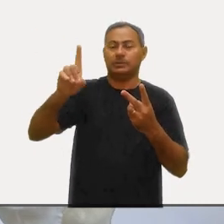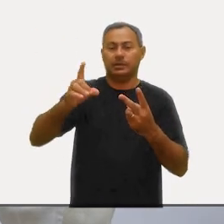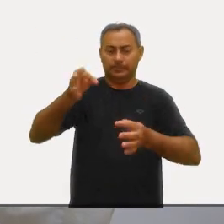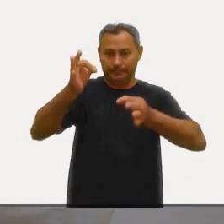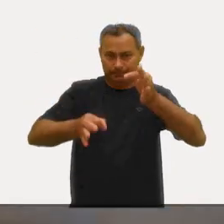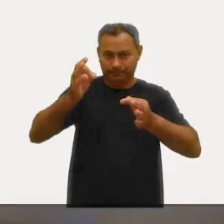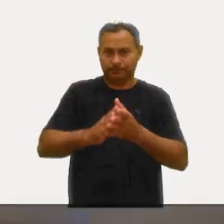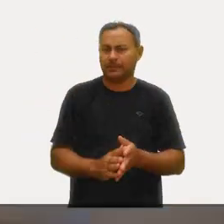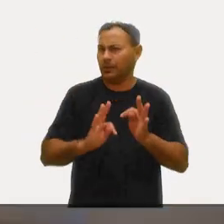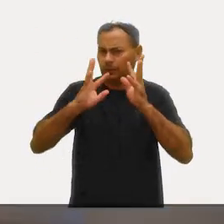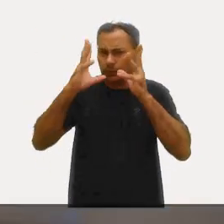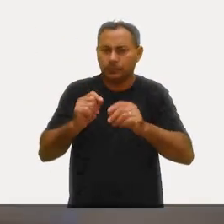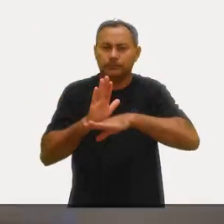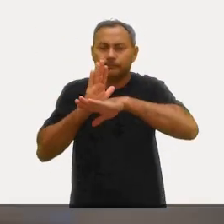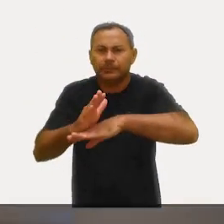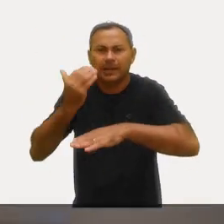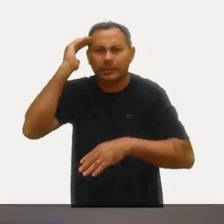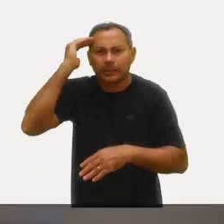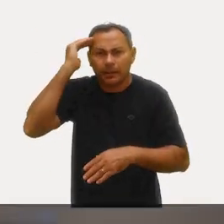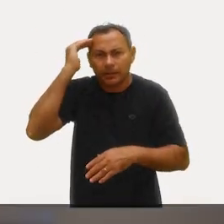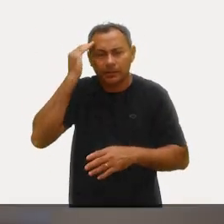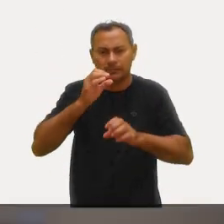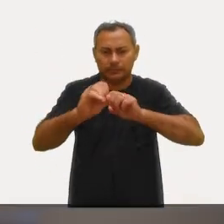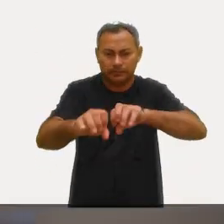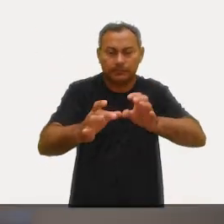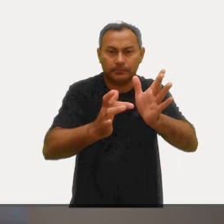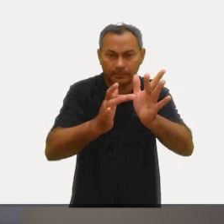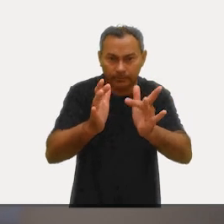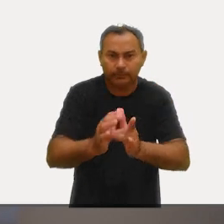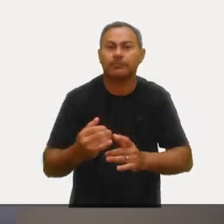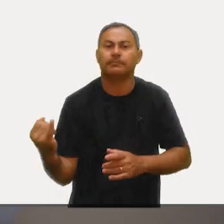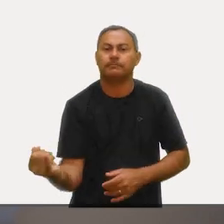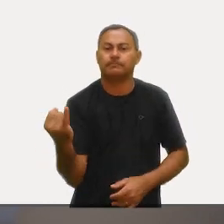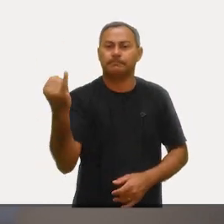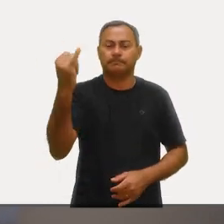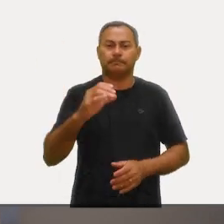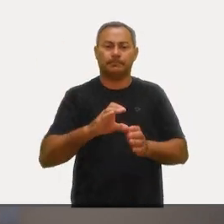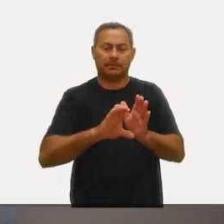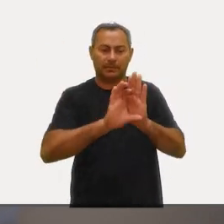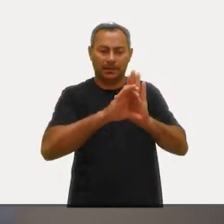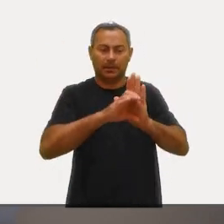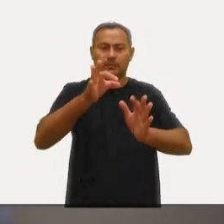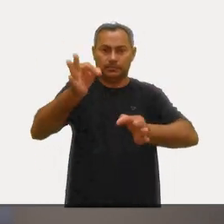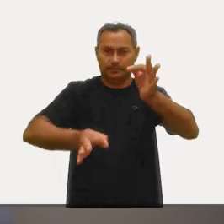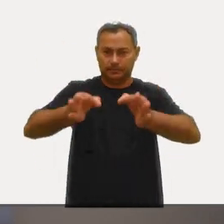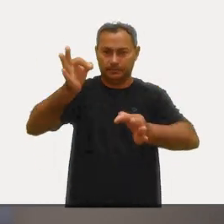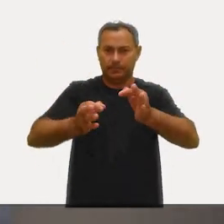do topo da lista. Tudo isso nos ajuda a compreender, pelo menos no ensino de Jesus, a importância